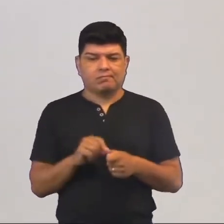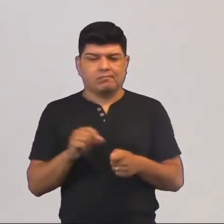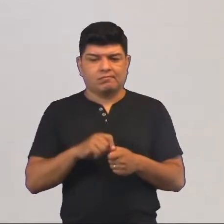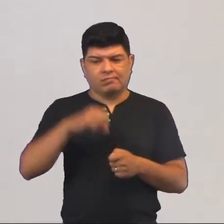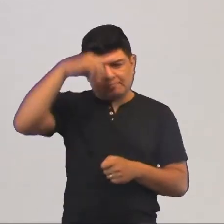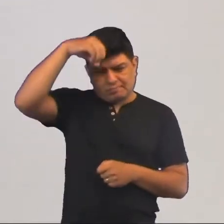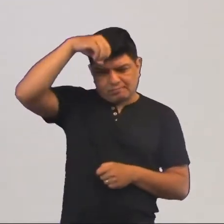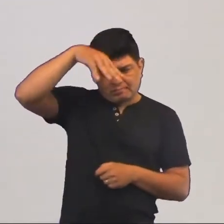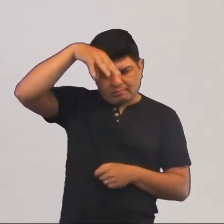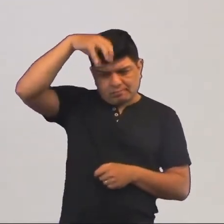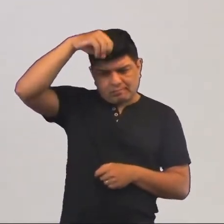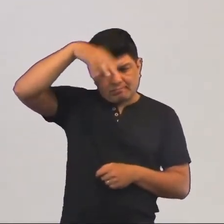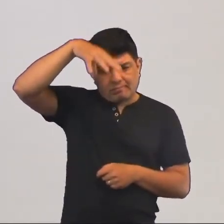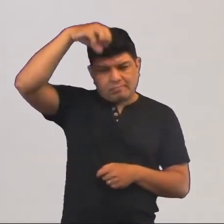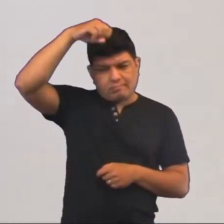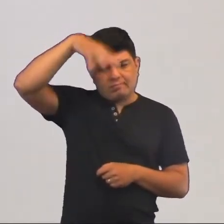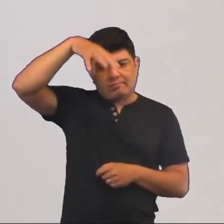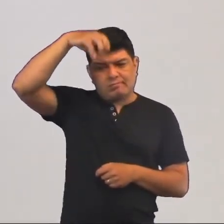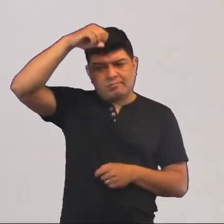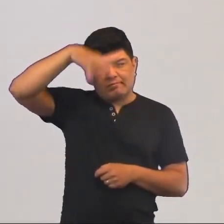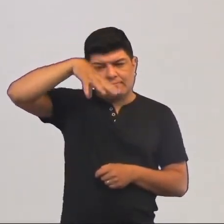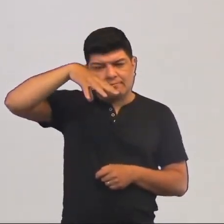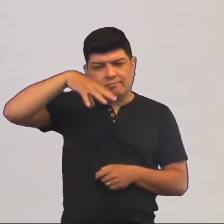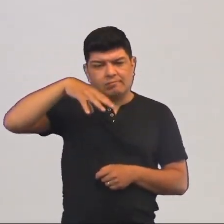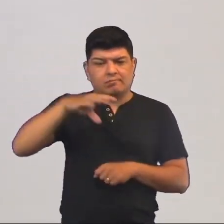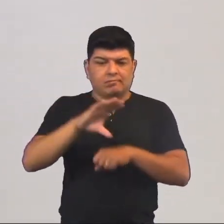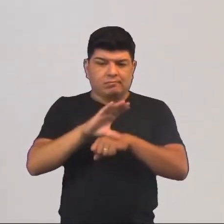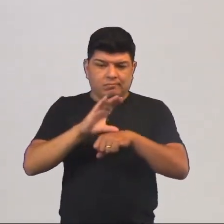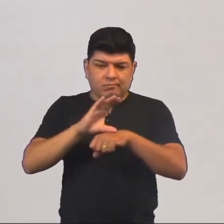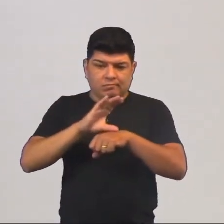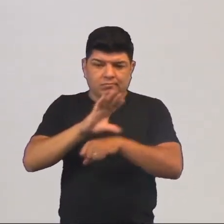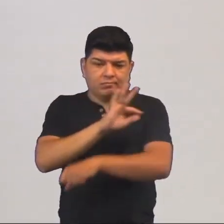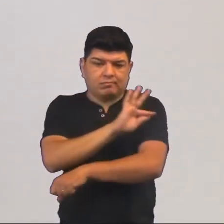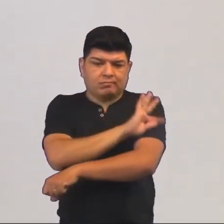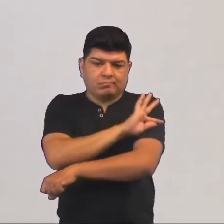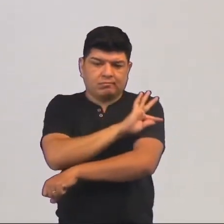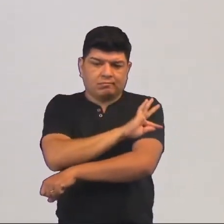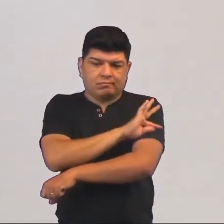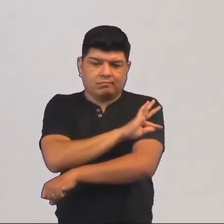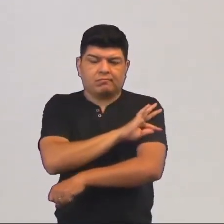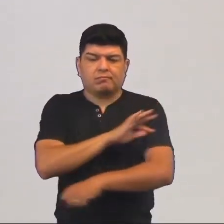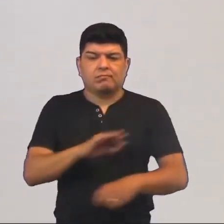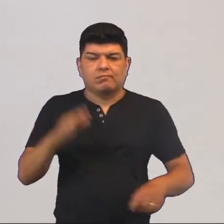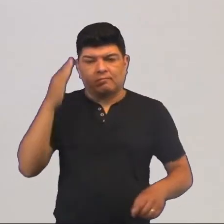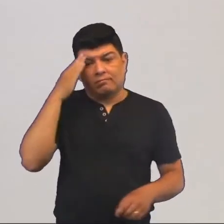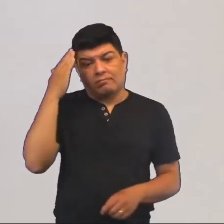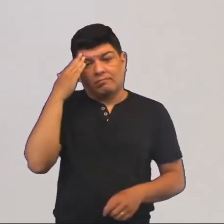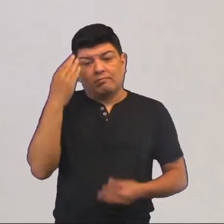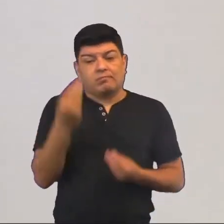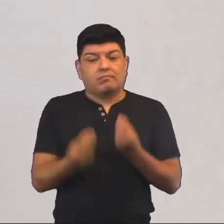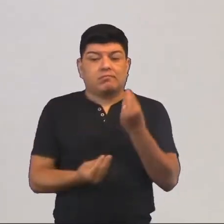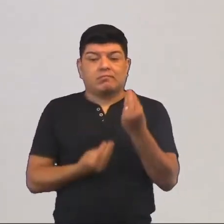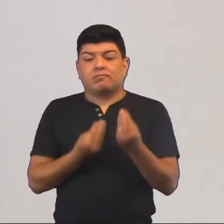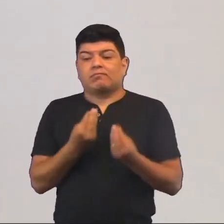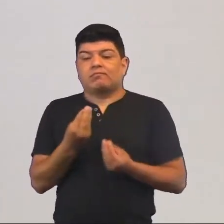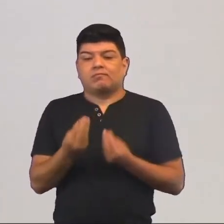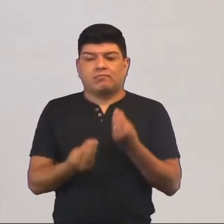é necessário que você tenha um curso técnico de iluminação. Porque você precisa entender como que uma